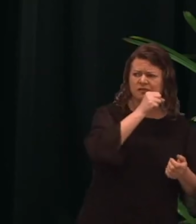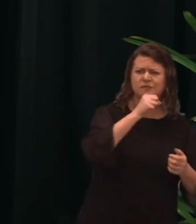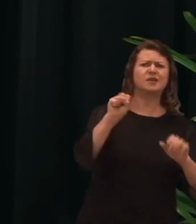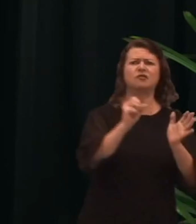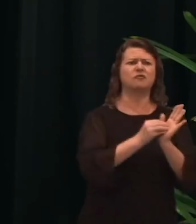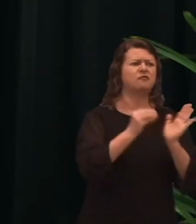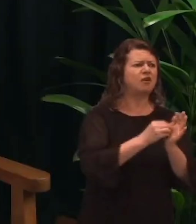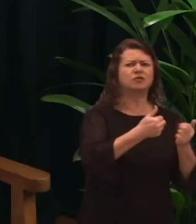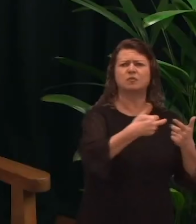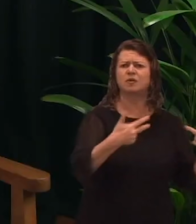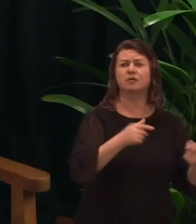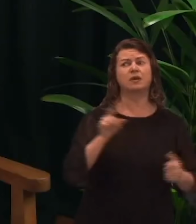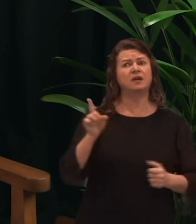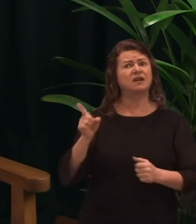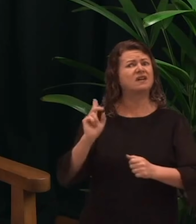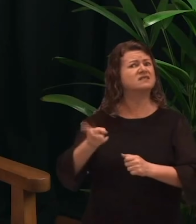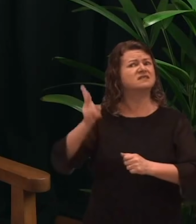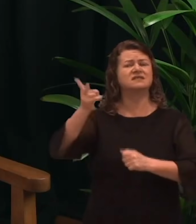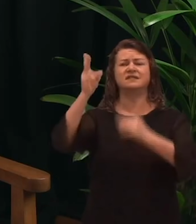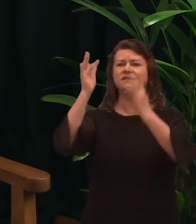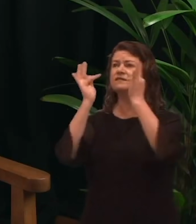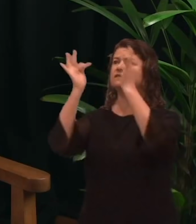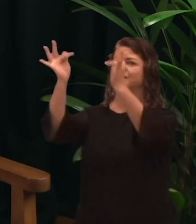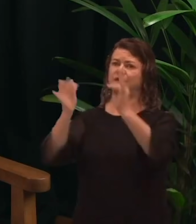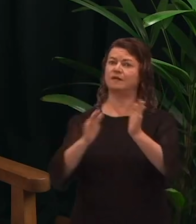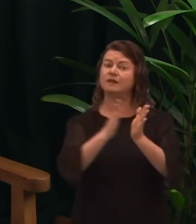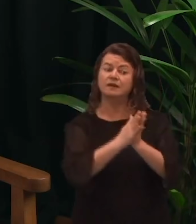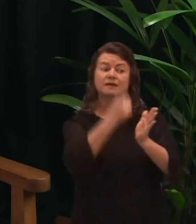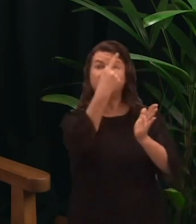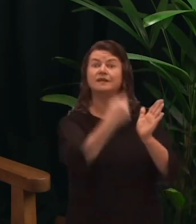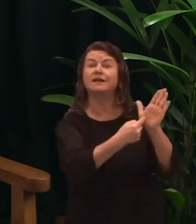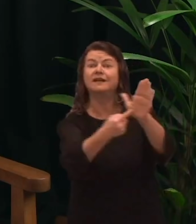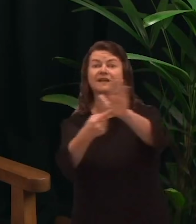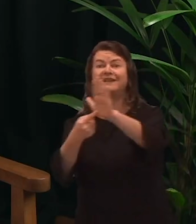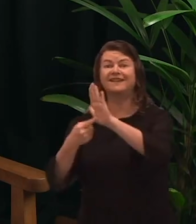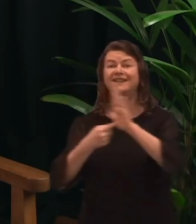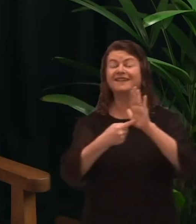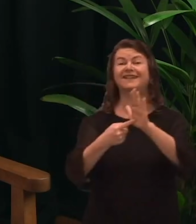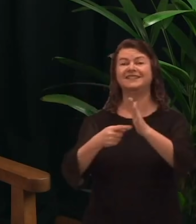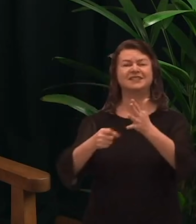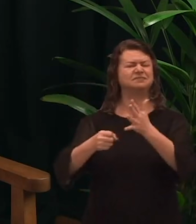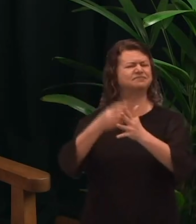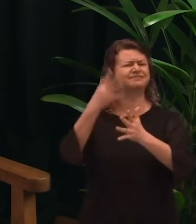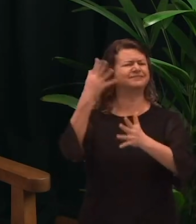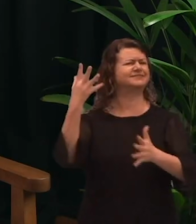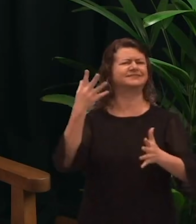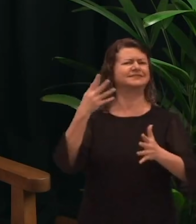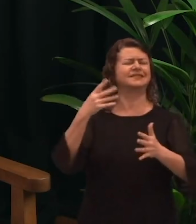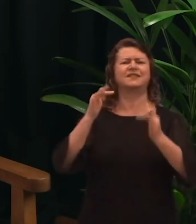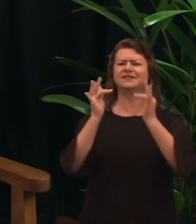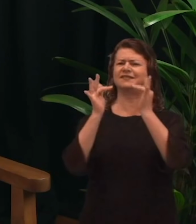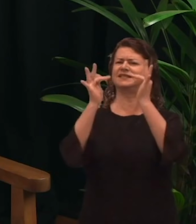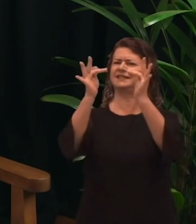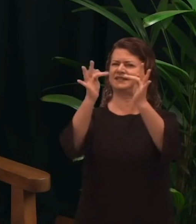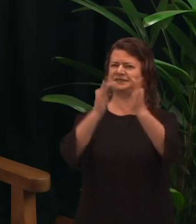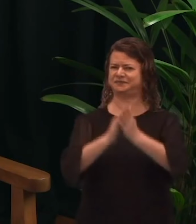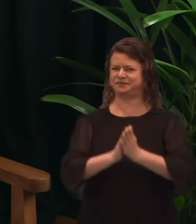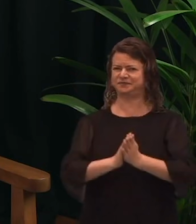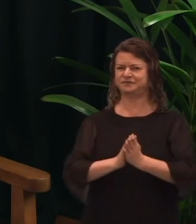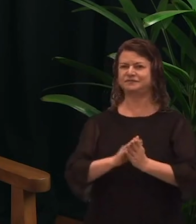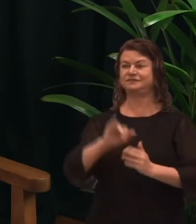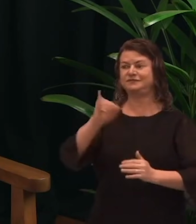com Ele. Nós temos várias passagens na Bíblia que mostram isso, de fidelidade. Jonatan foi